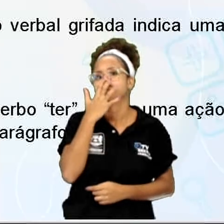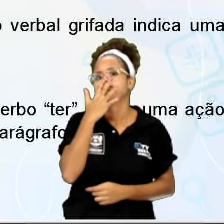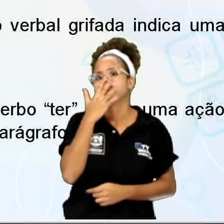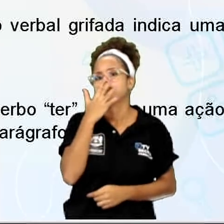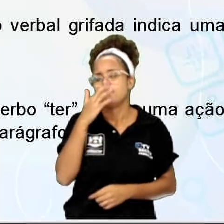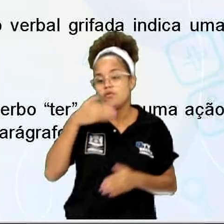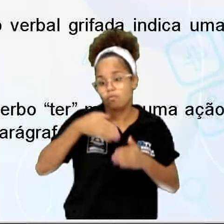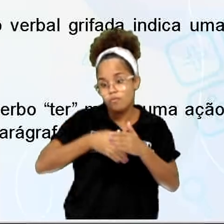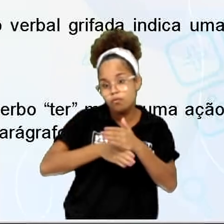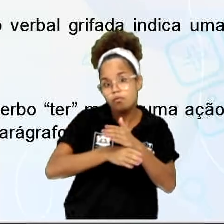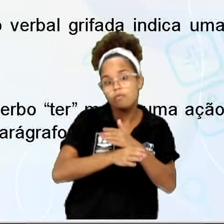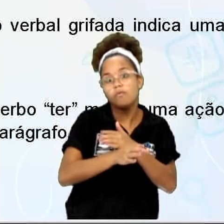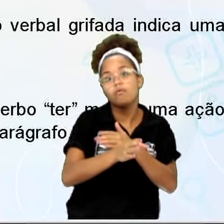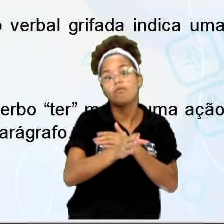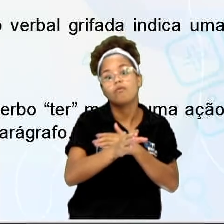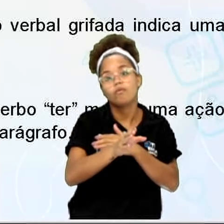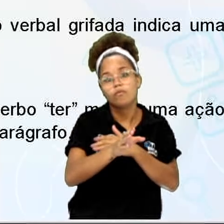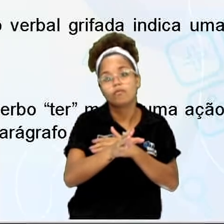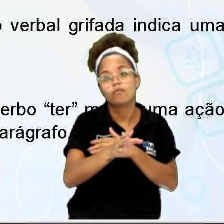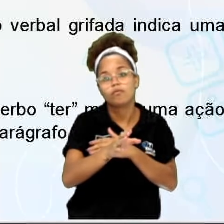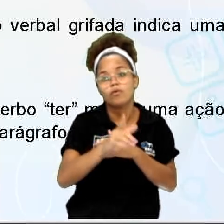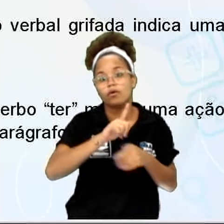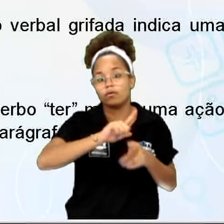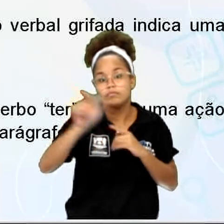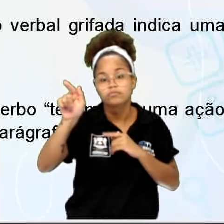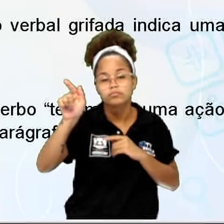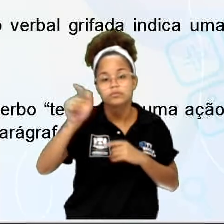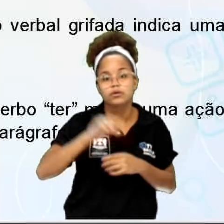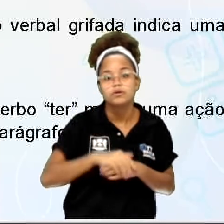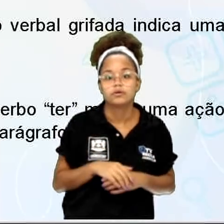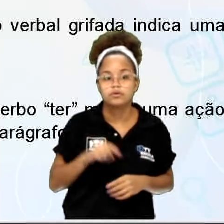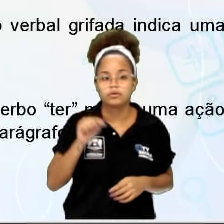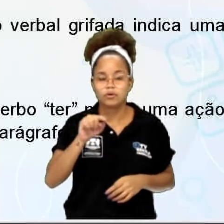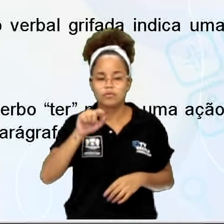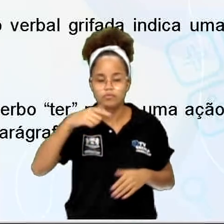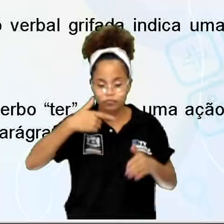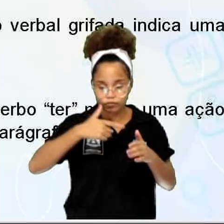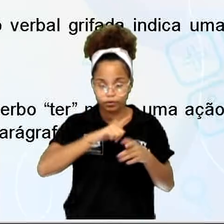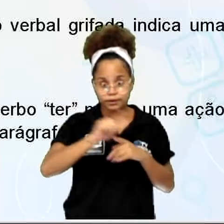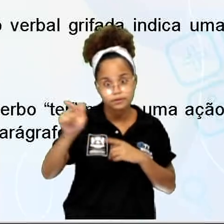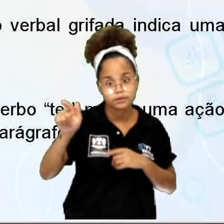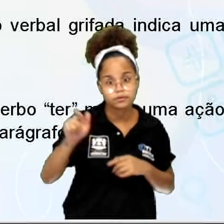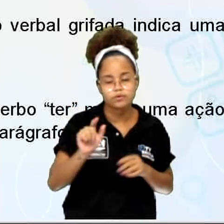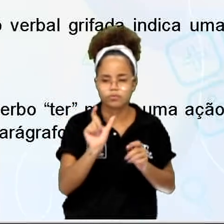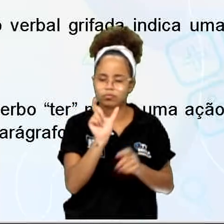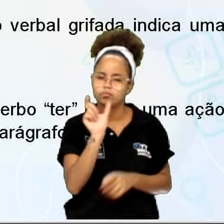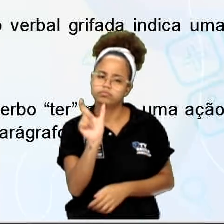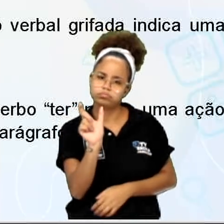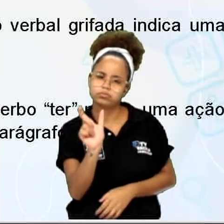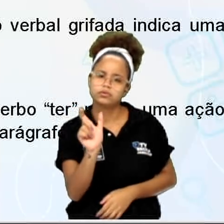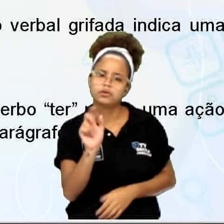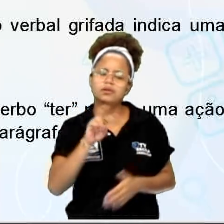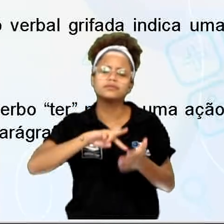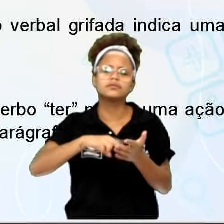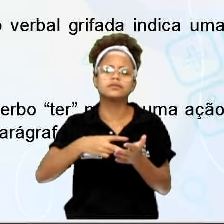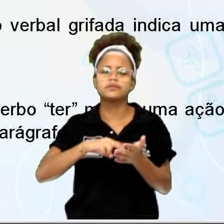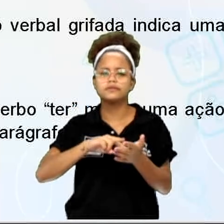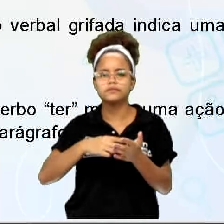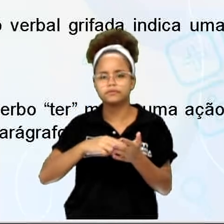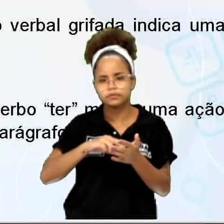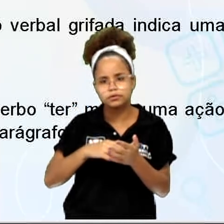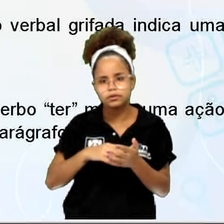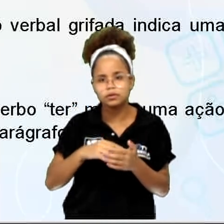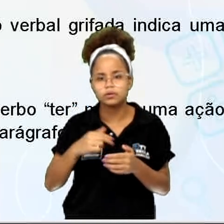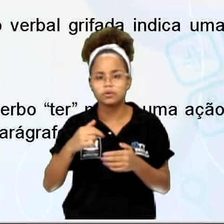foram saindo. A locução verbal, que está aí destacada, né? Foram saindo, grifada, indica uma ação